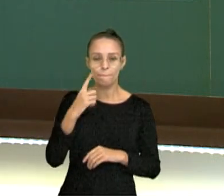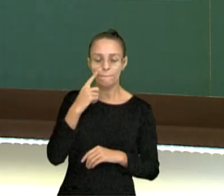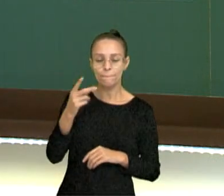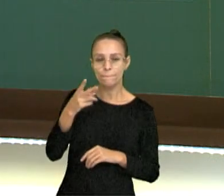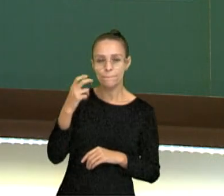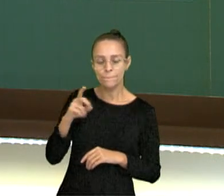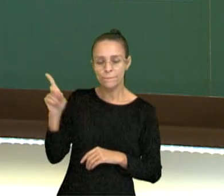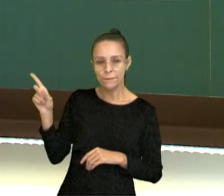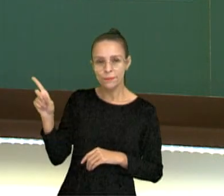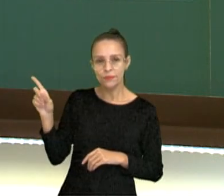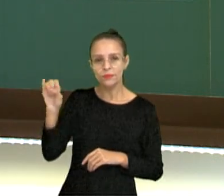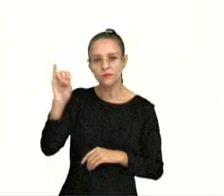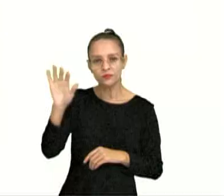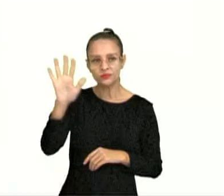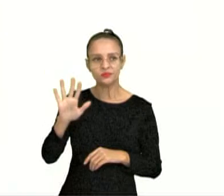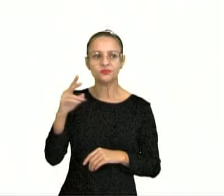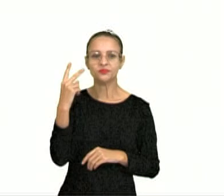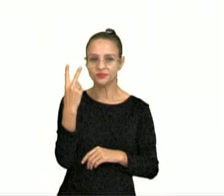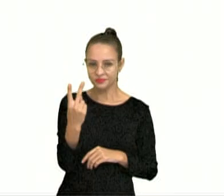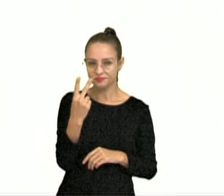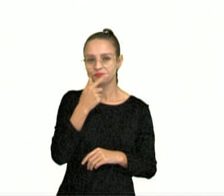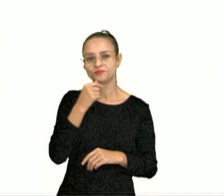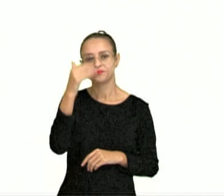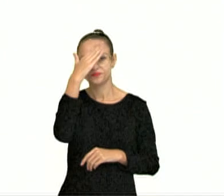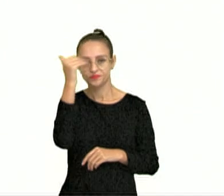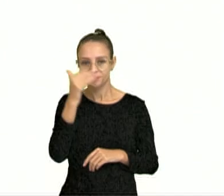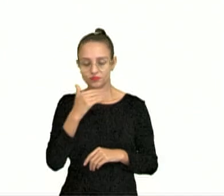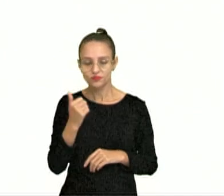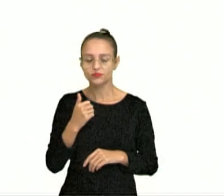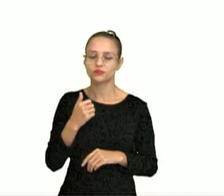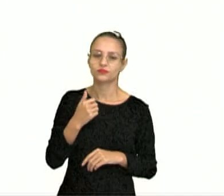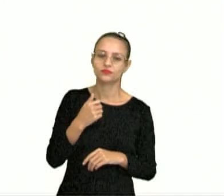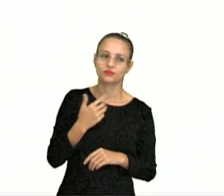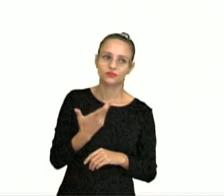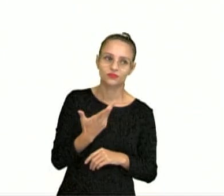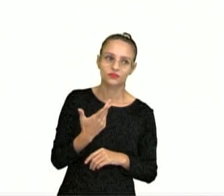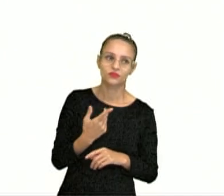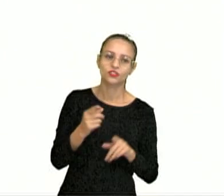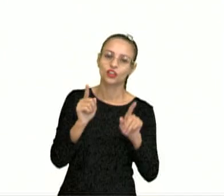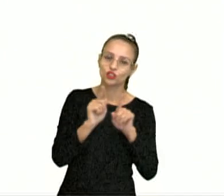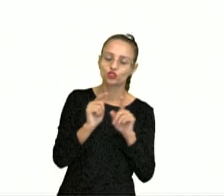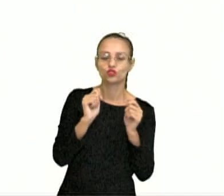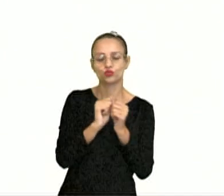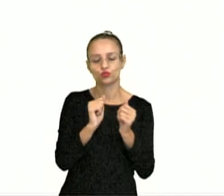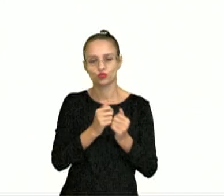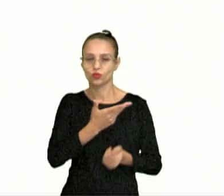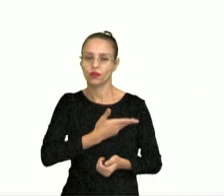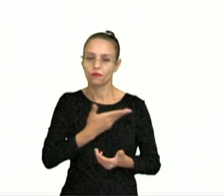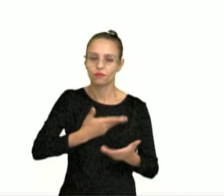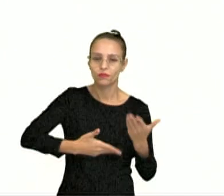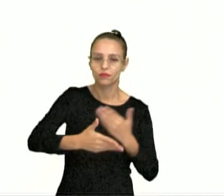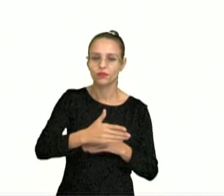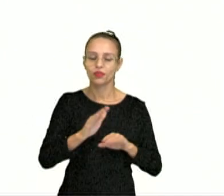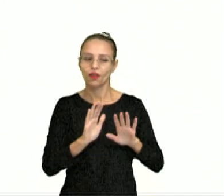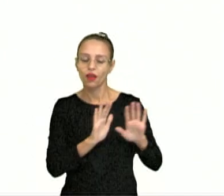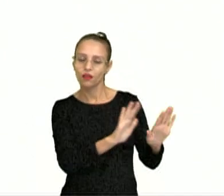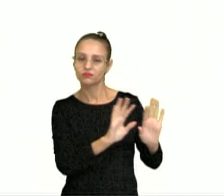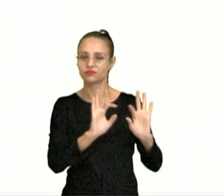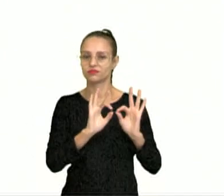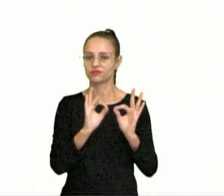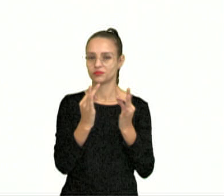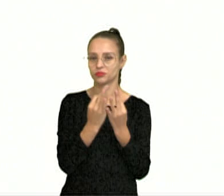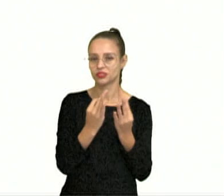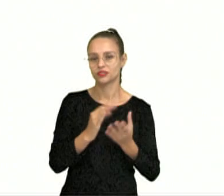nós temos 2 adolescentes. Os gostos vão mudando, quer ficar junto dos amigos, deixar a família um pouquinho de